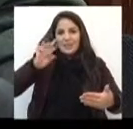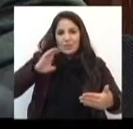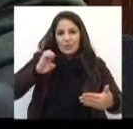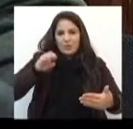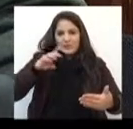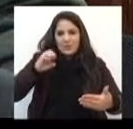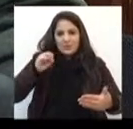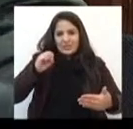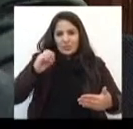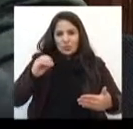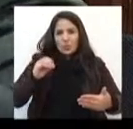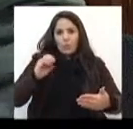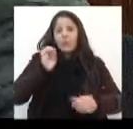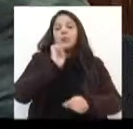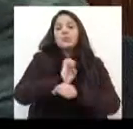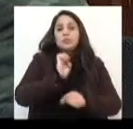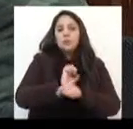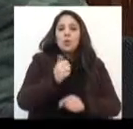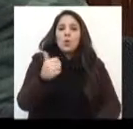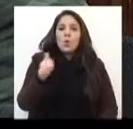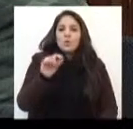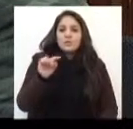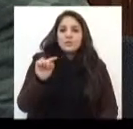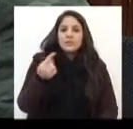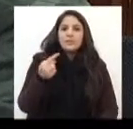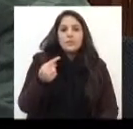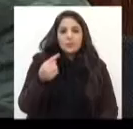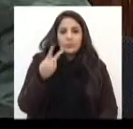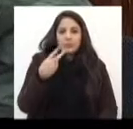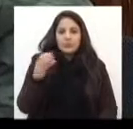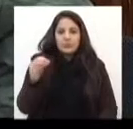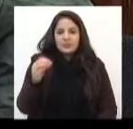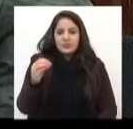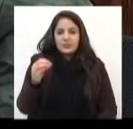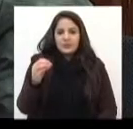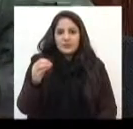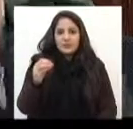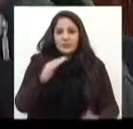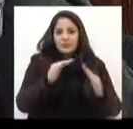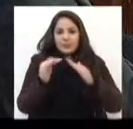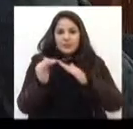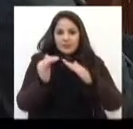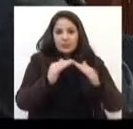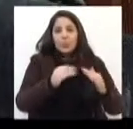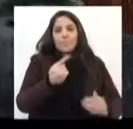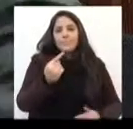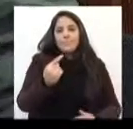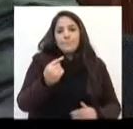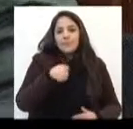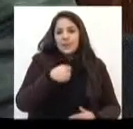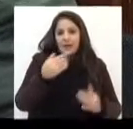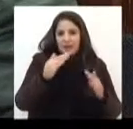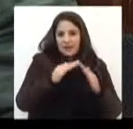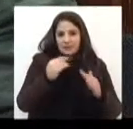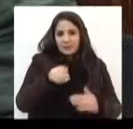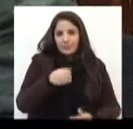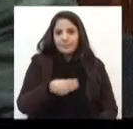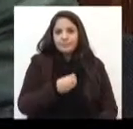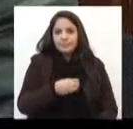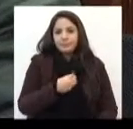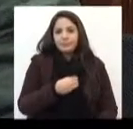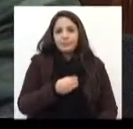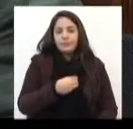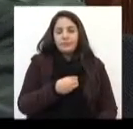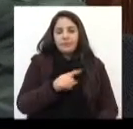Paralisou, cancelou 11.250 unidades habitacionais do Minha Casa Minha Vida. Está mexendo no